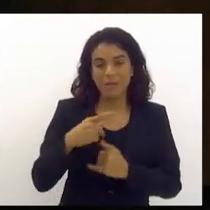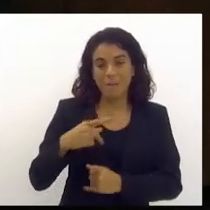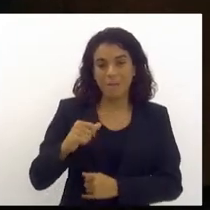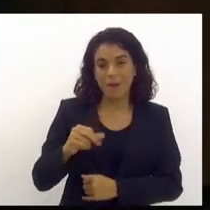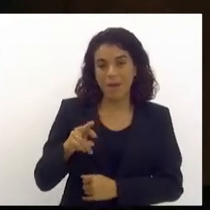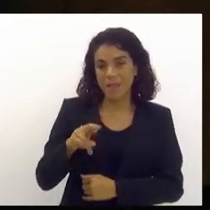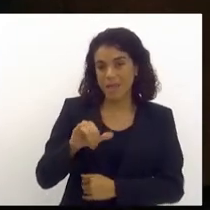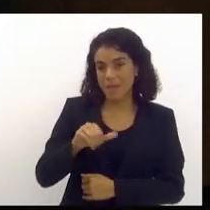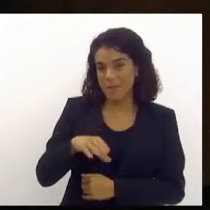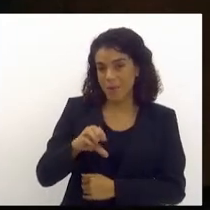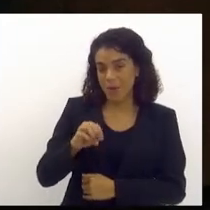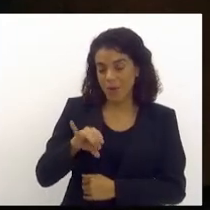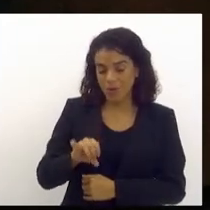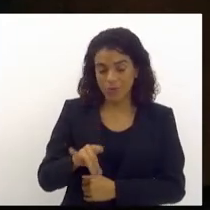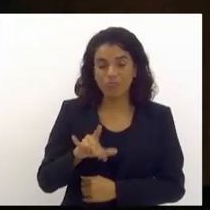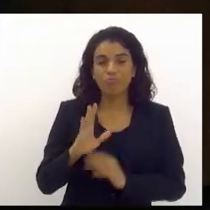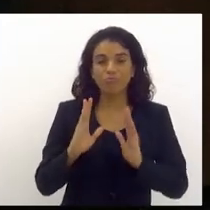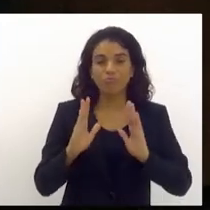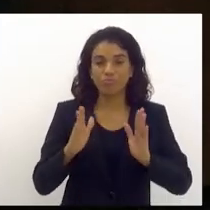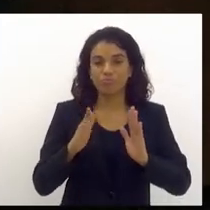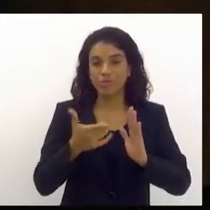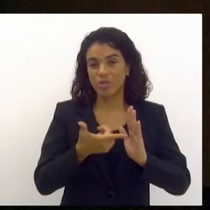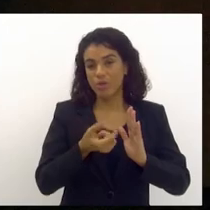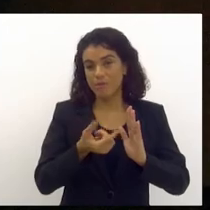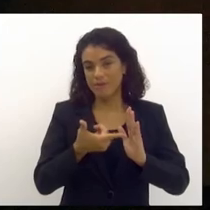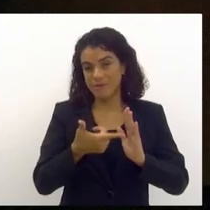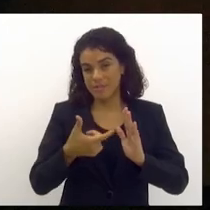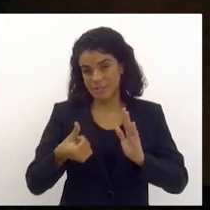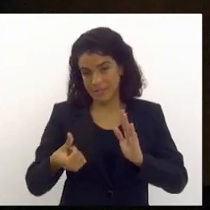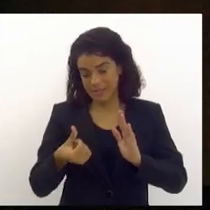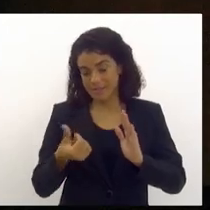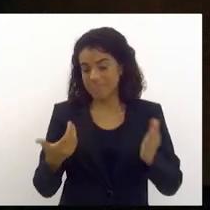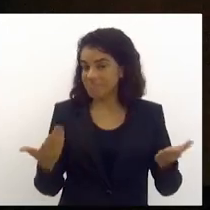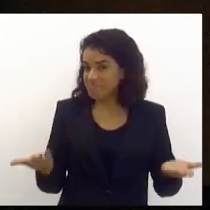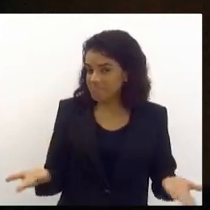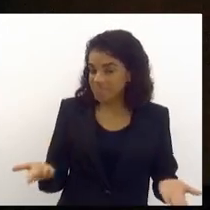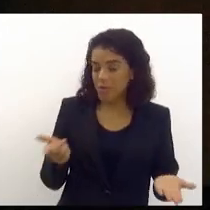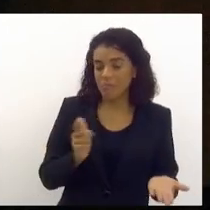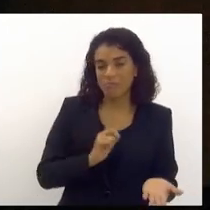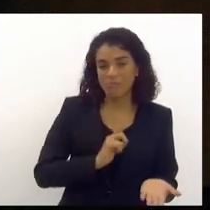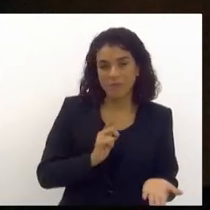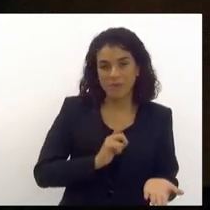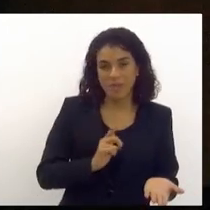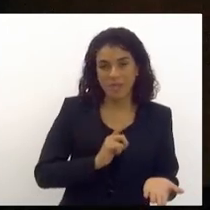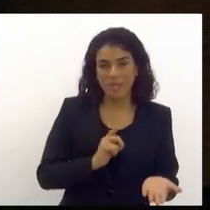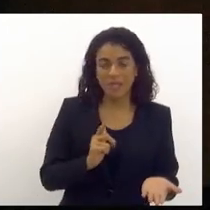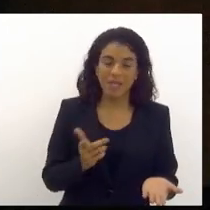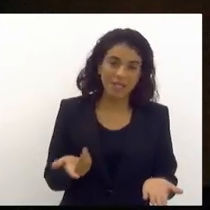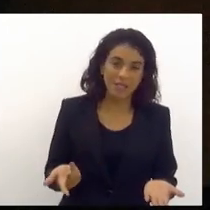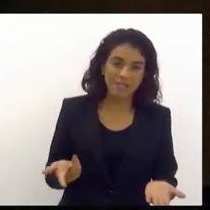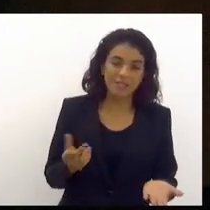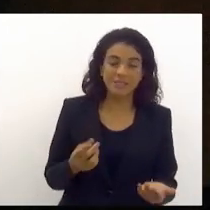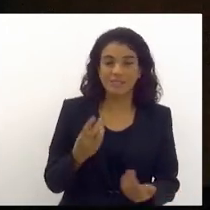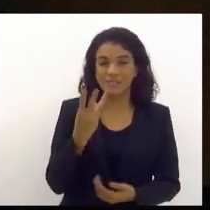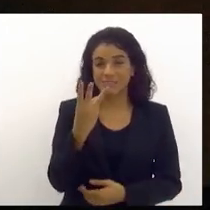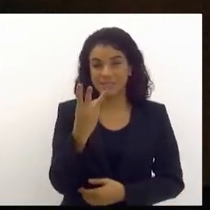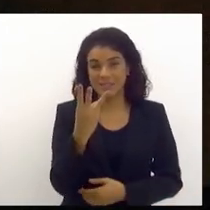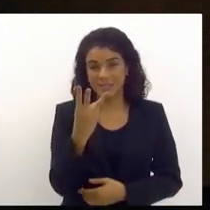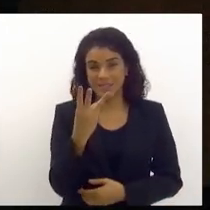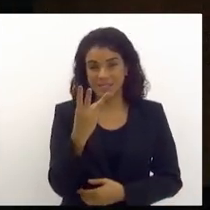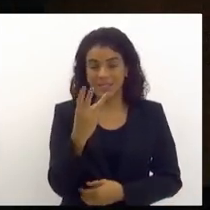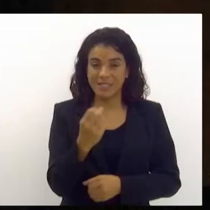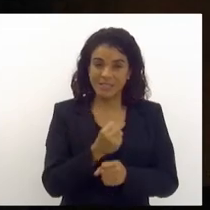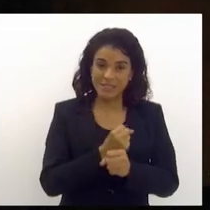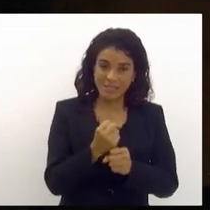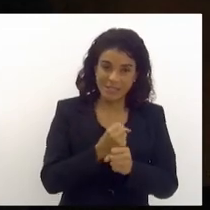ao exercício 2026. Então, tem o senhor exatamente 3 anos